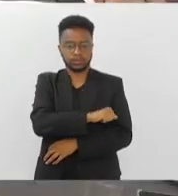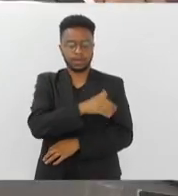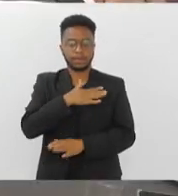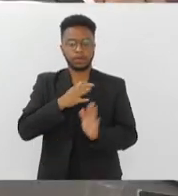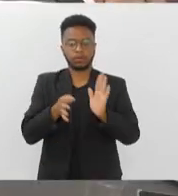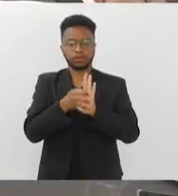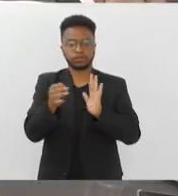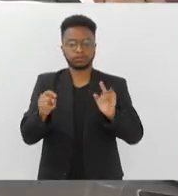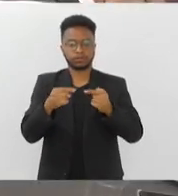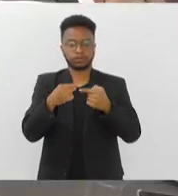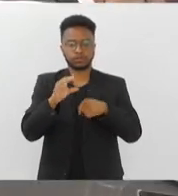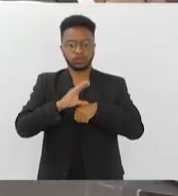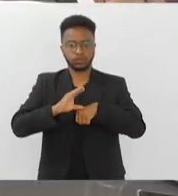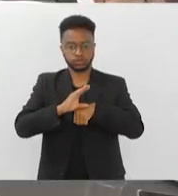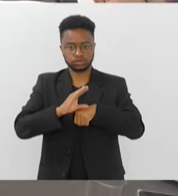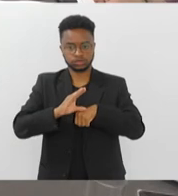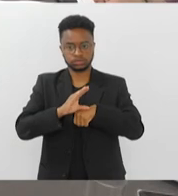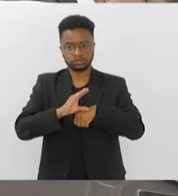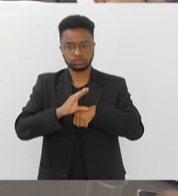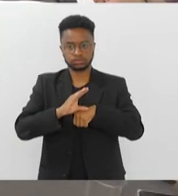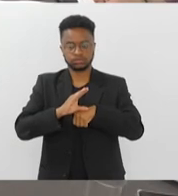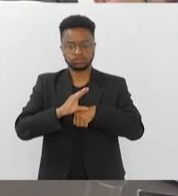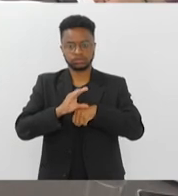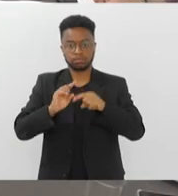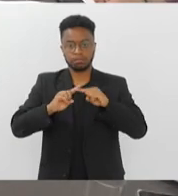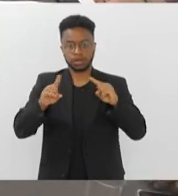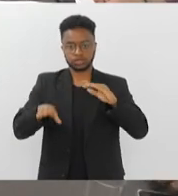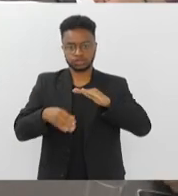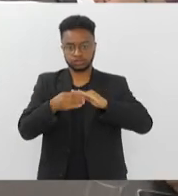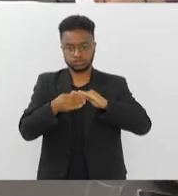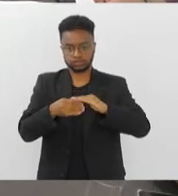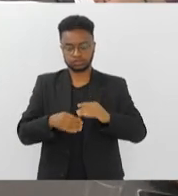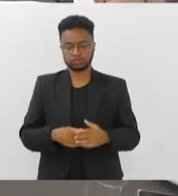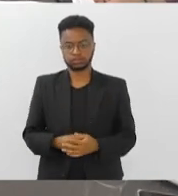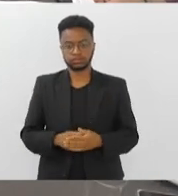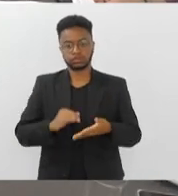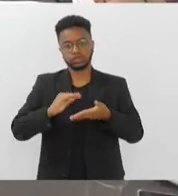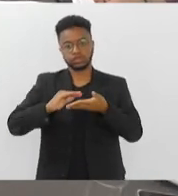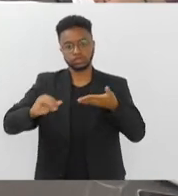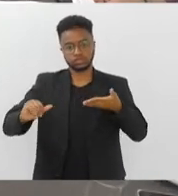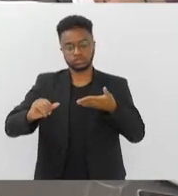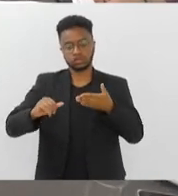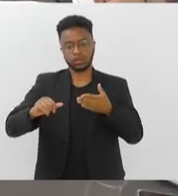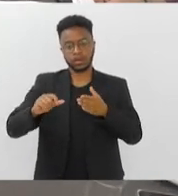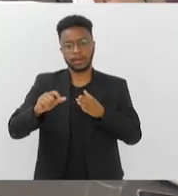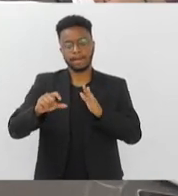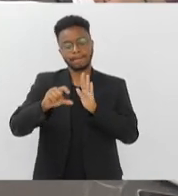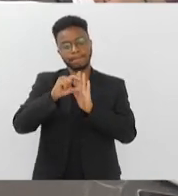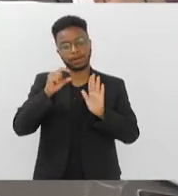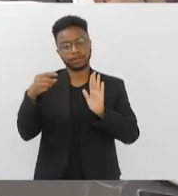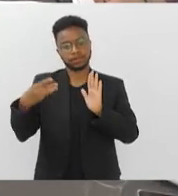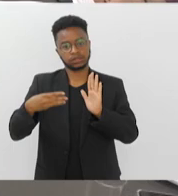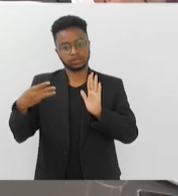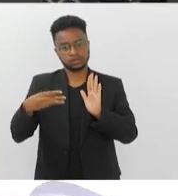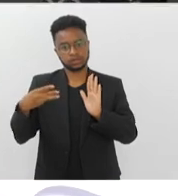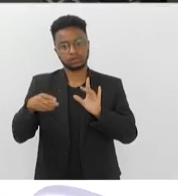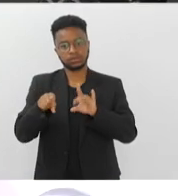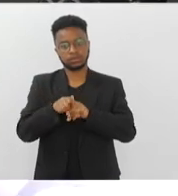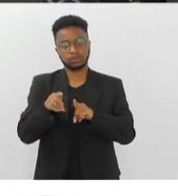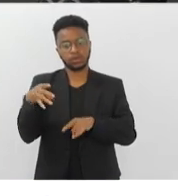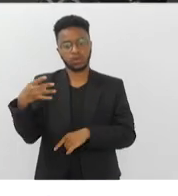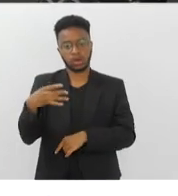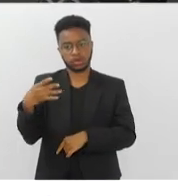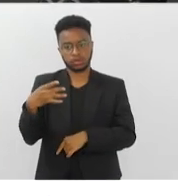pela constitucionalidade com emendas, suprimindo os parágrafos 3º e 4º.